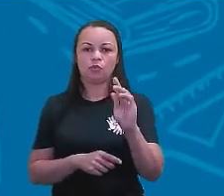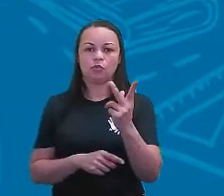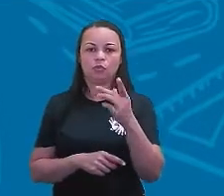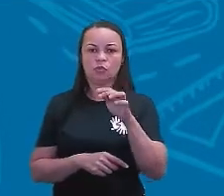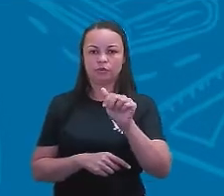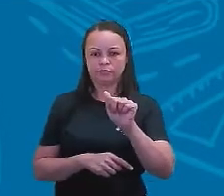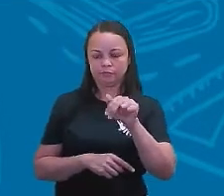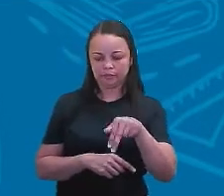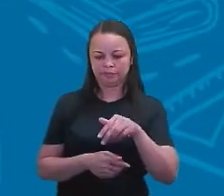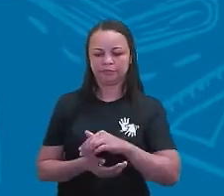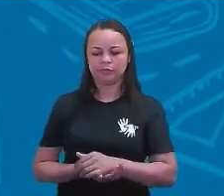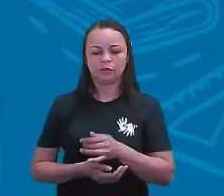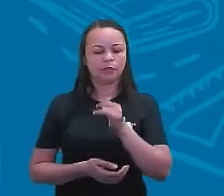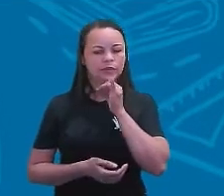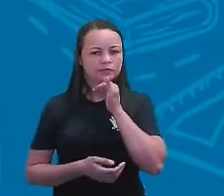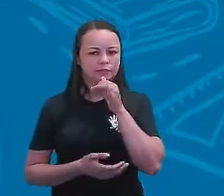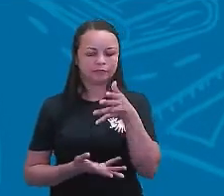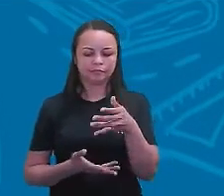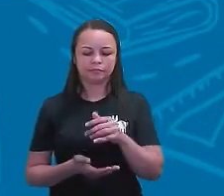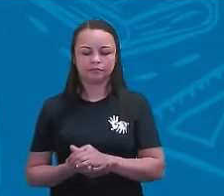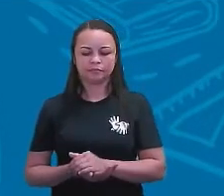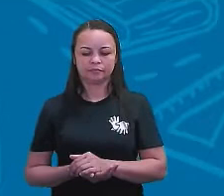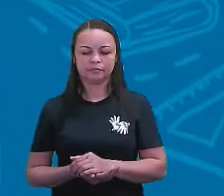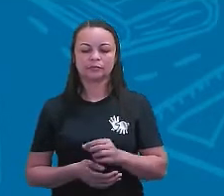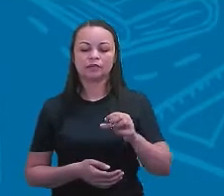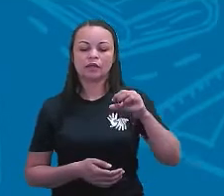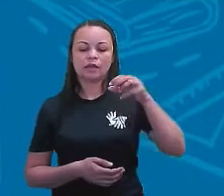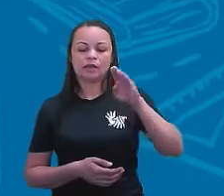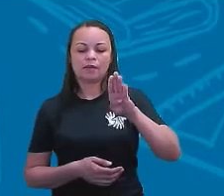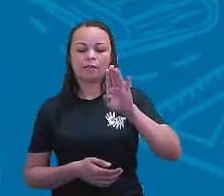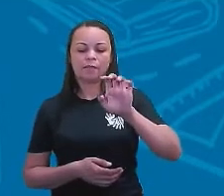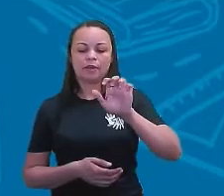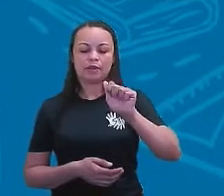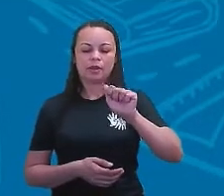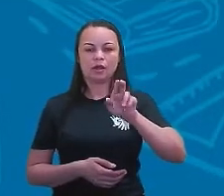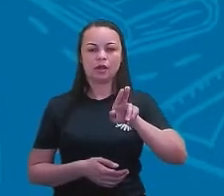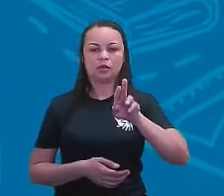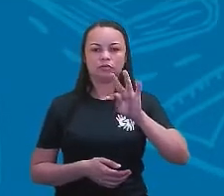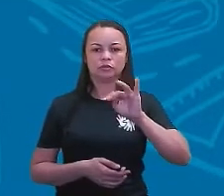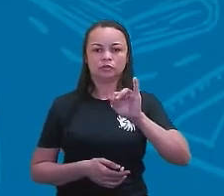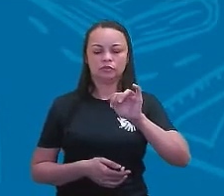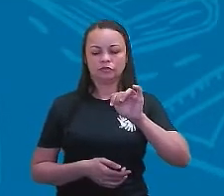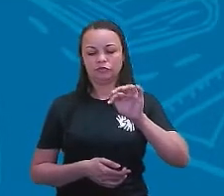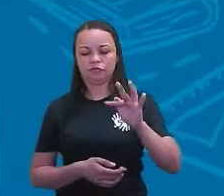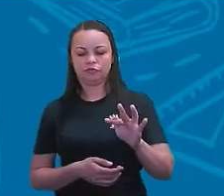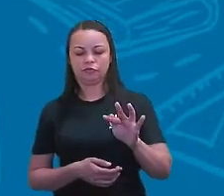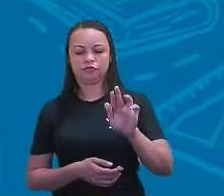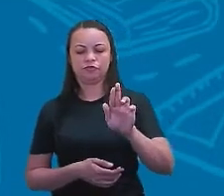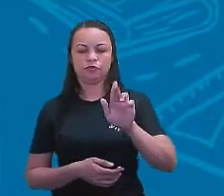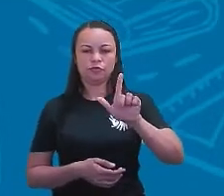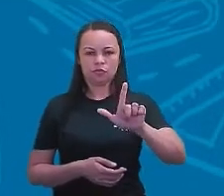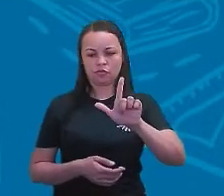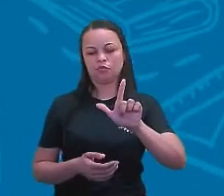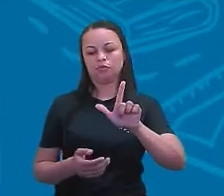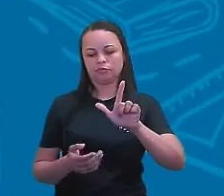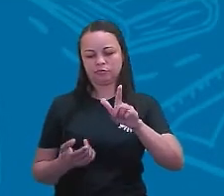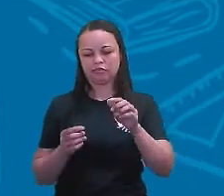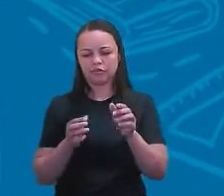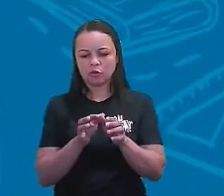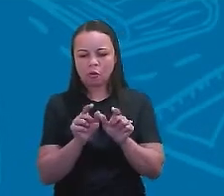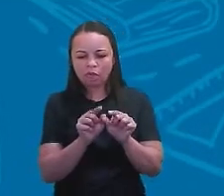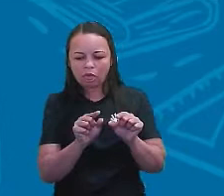exemplo. Beautiful, palavra longa. Ficou para dizer mais bonito que more beautiful than.